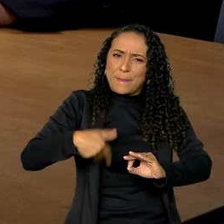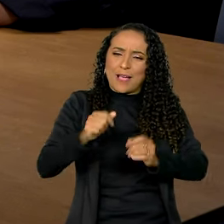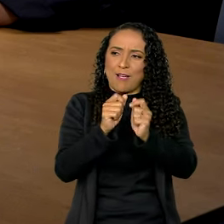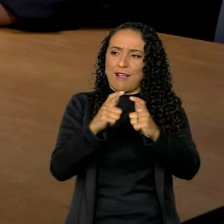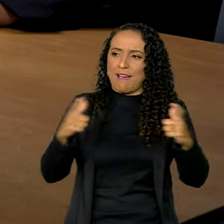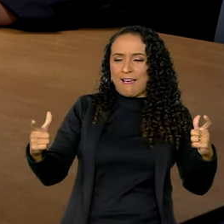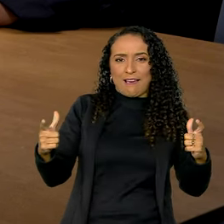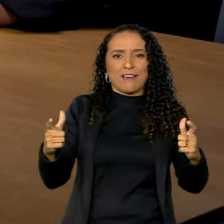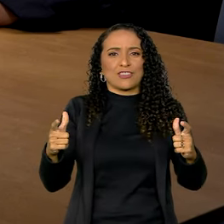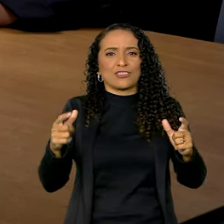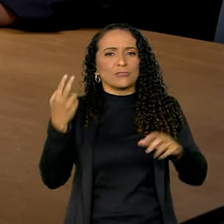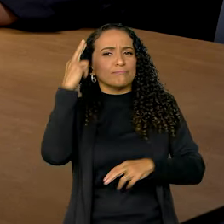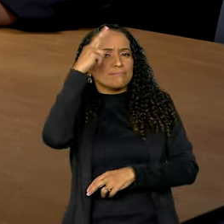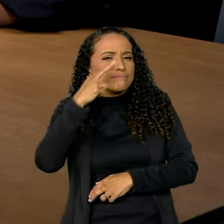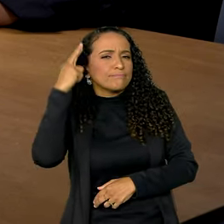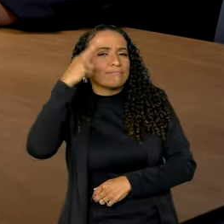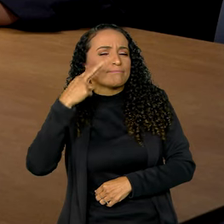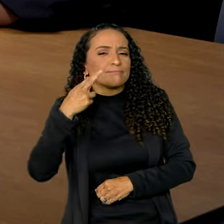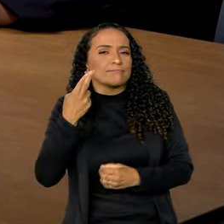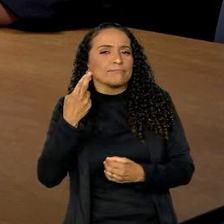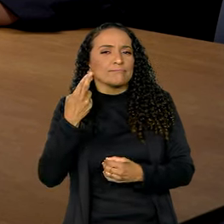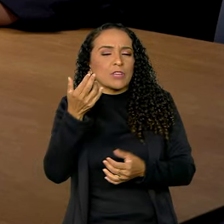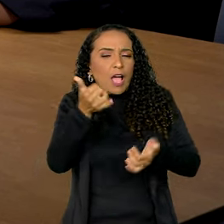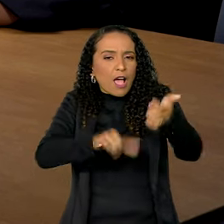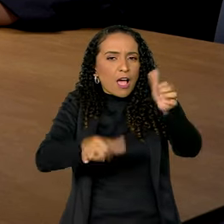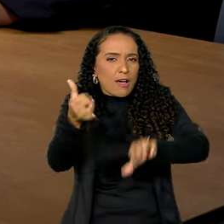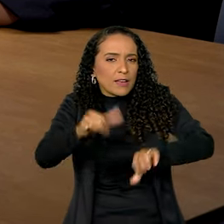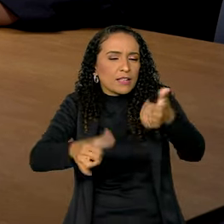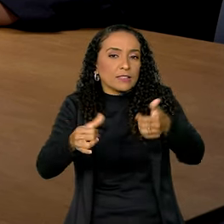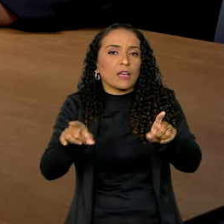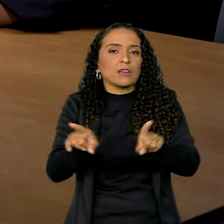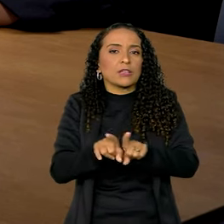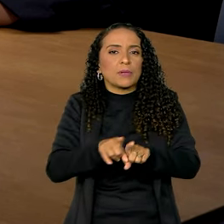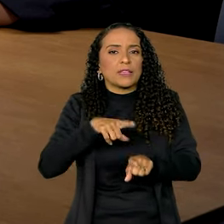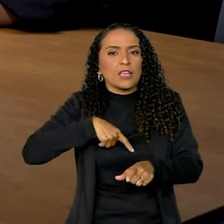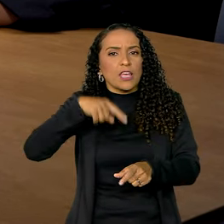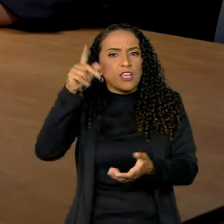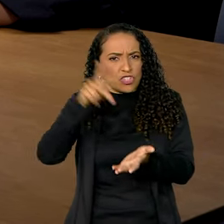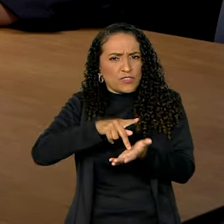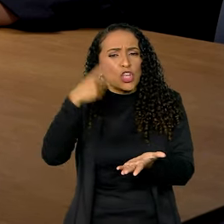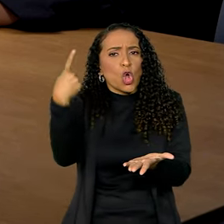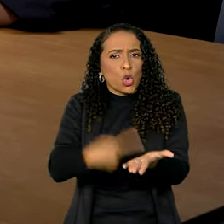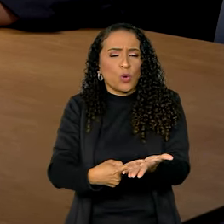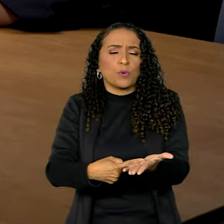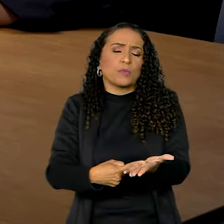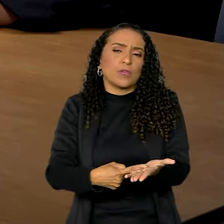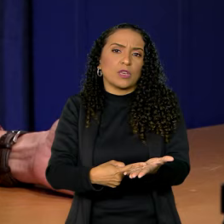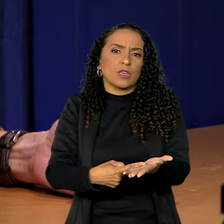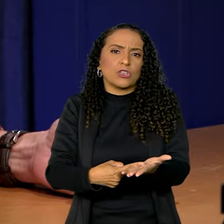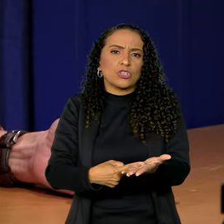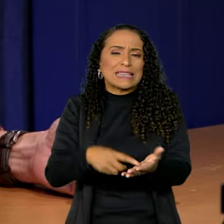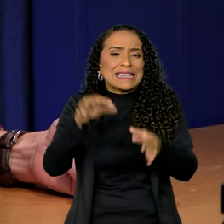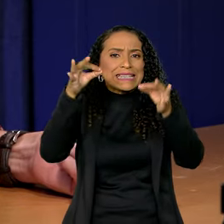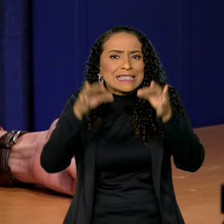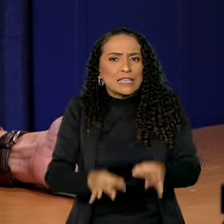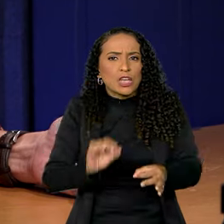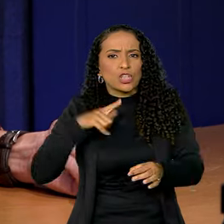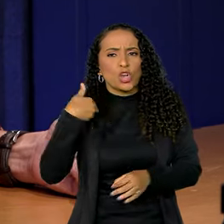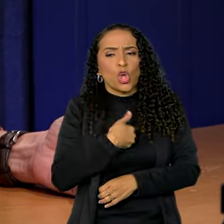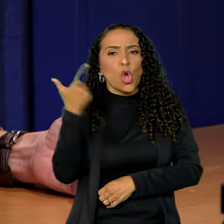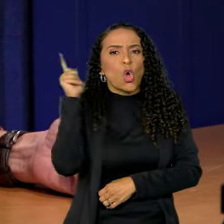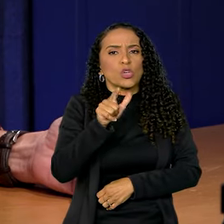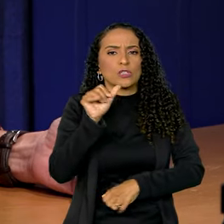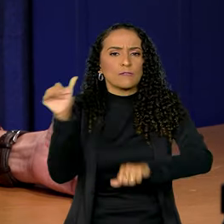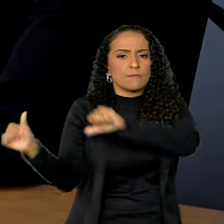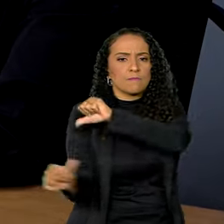um grande uma grande reflexão um grande balanço e ter realmente comprometimento eh fulcrais para que a gente consiga